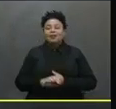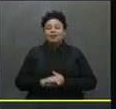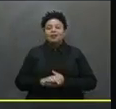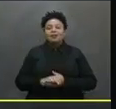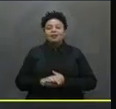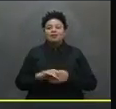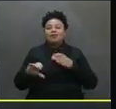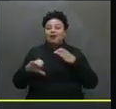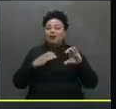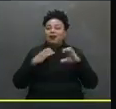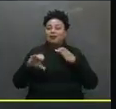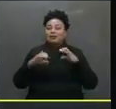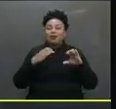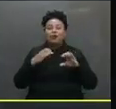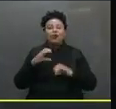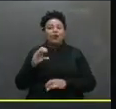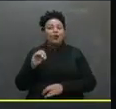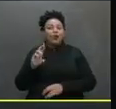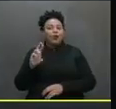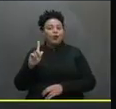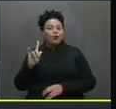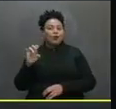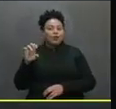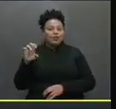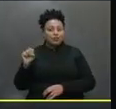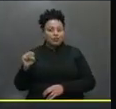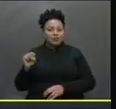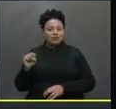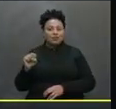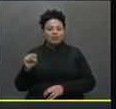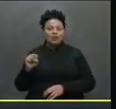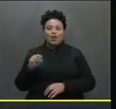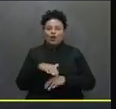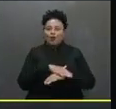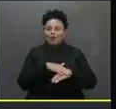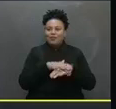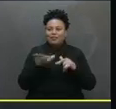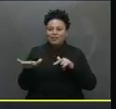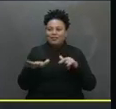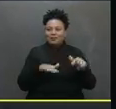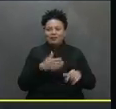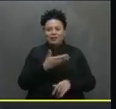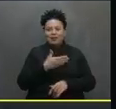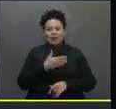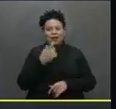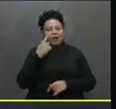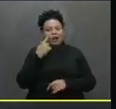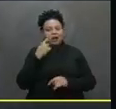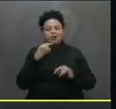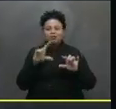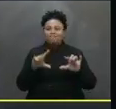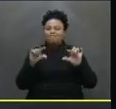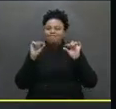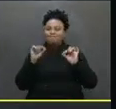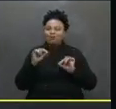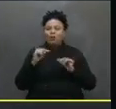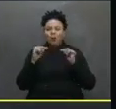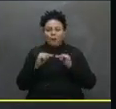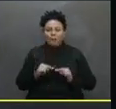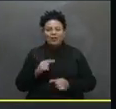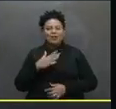na canção Origens. Eu acho que, falando com meus amigos essa semana, a gente pegou um trecho, porque acho que tem muito a ver